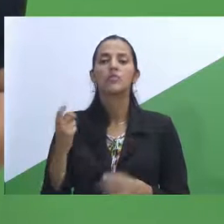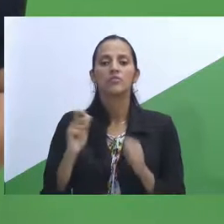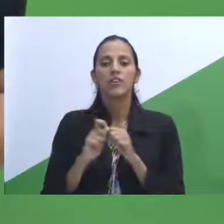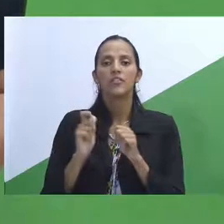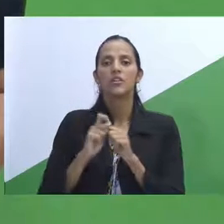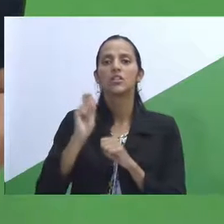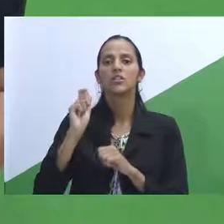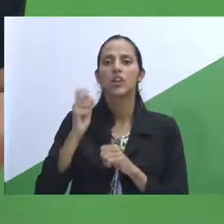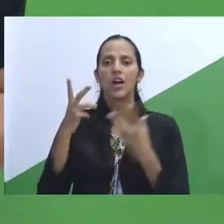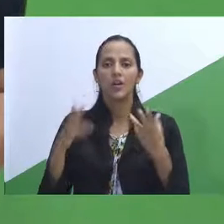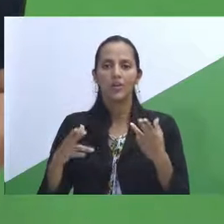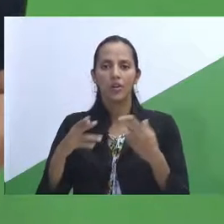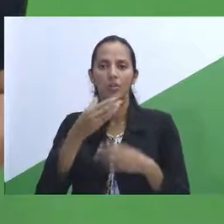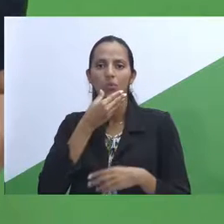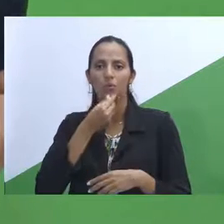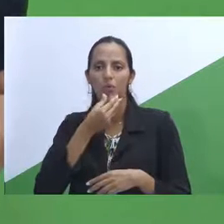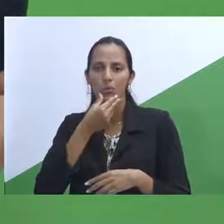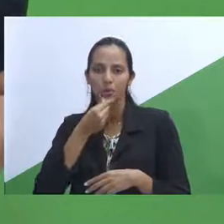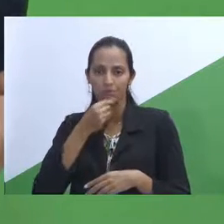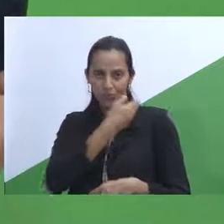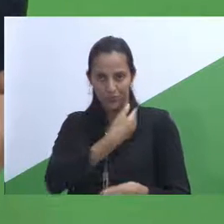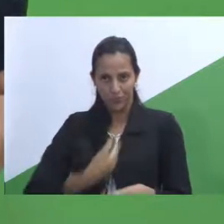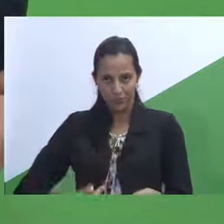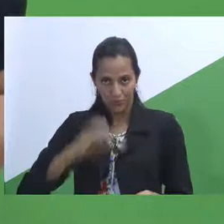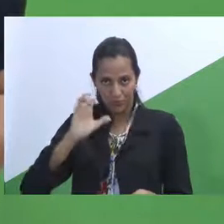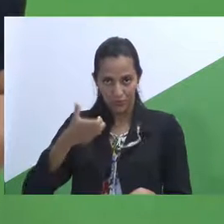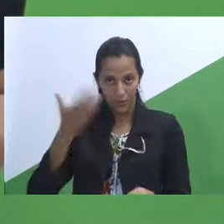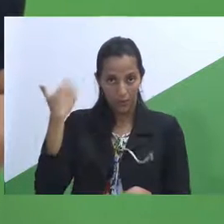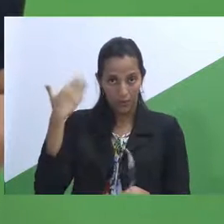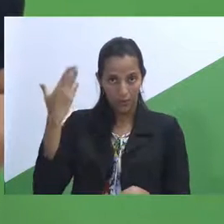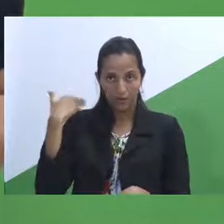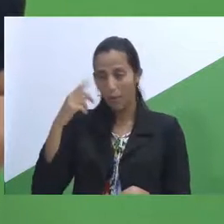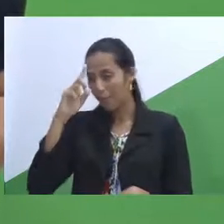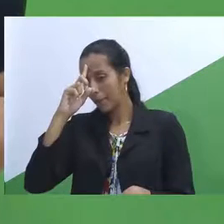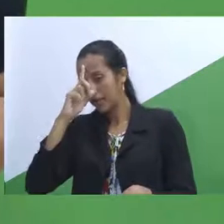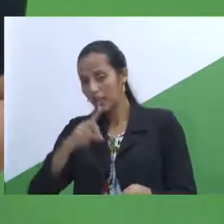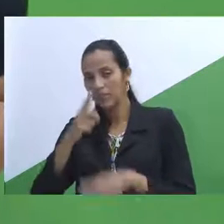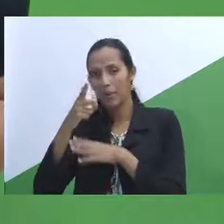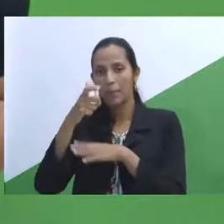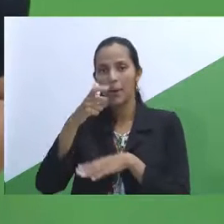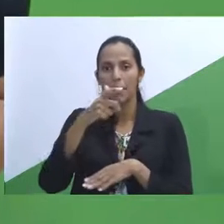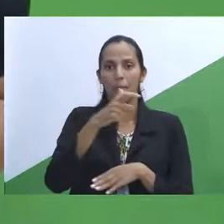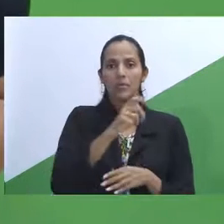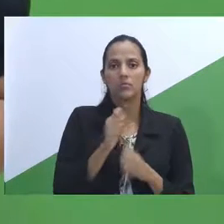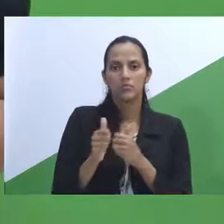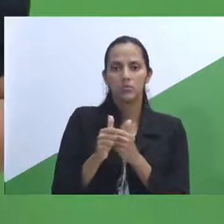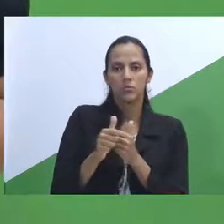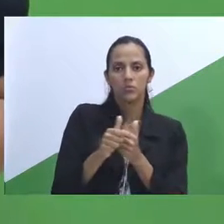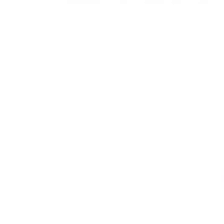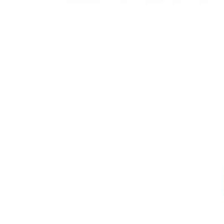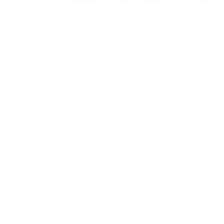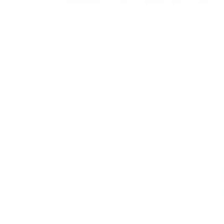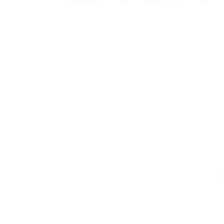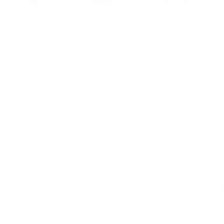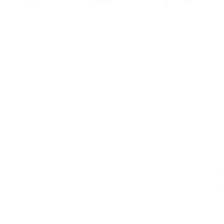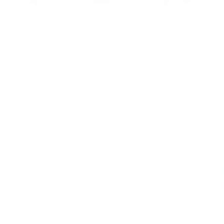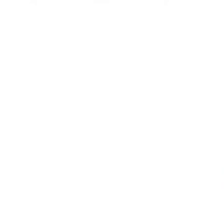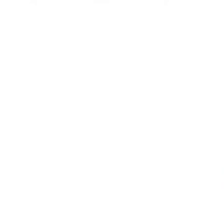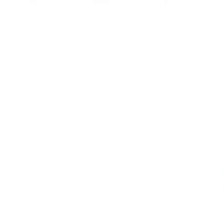essa caça a esses integrantes do integralismo brasileiro, que eram conhecidos, então, como os camisas verdes.